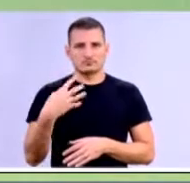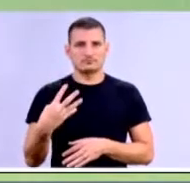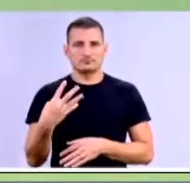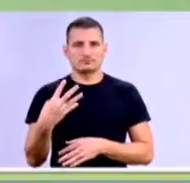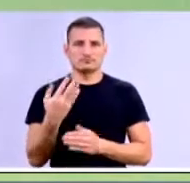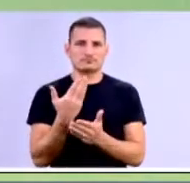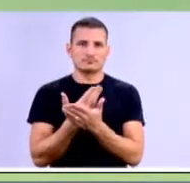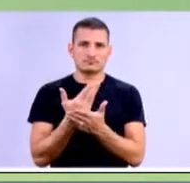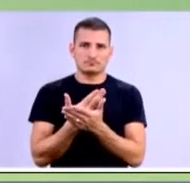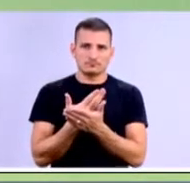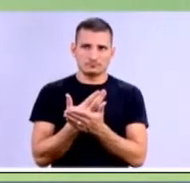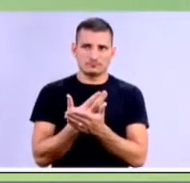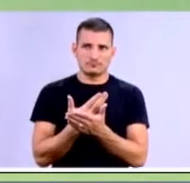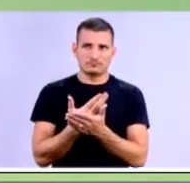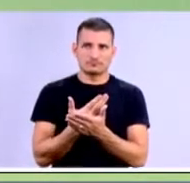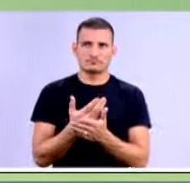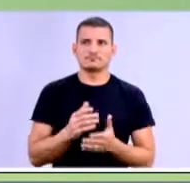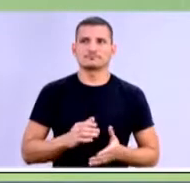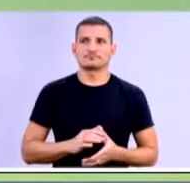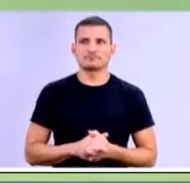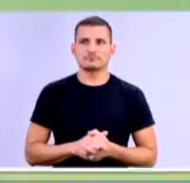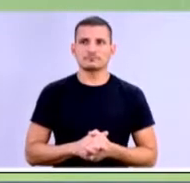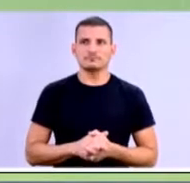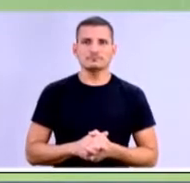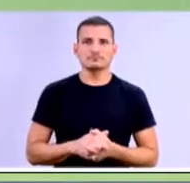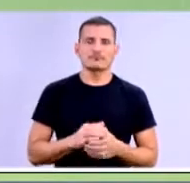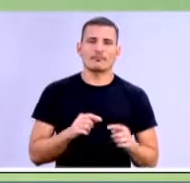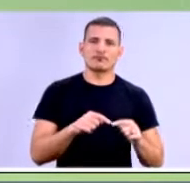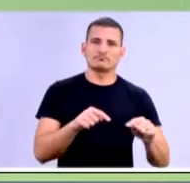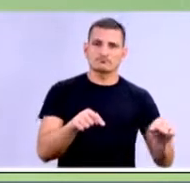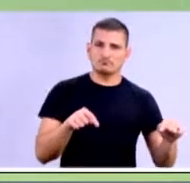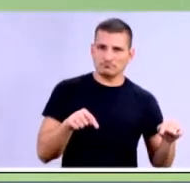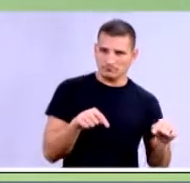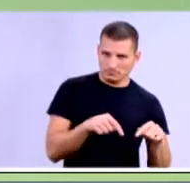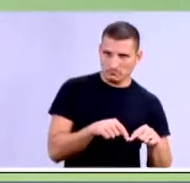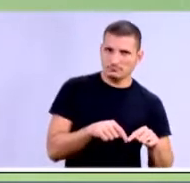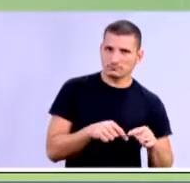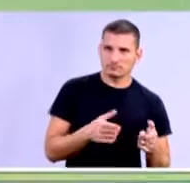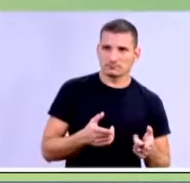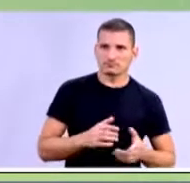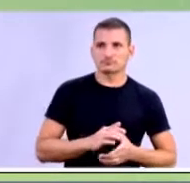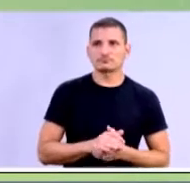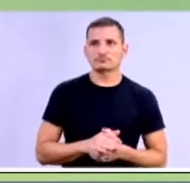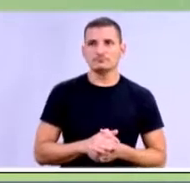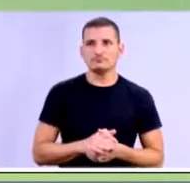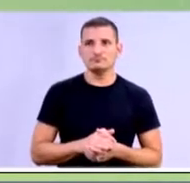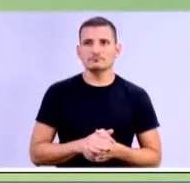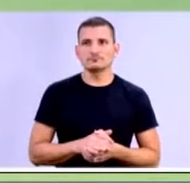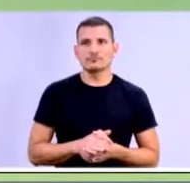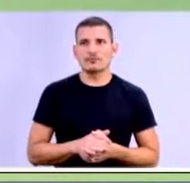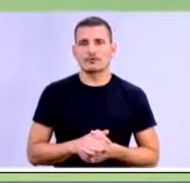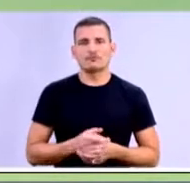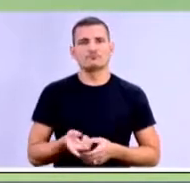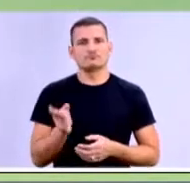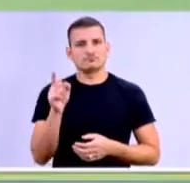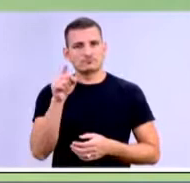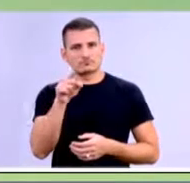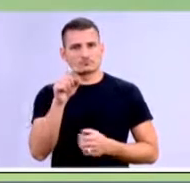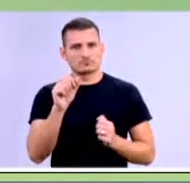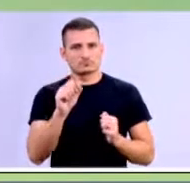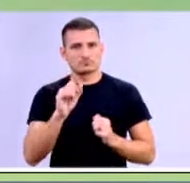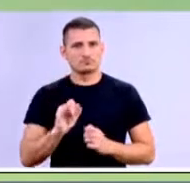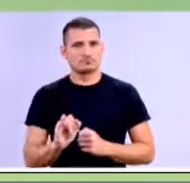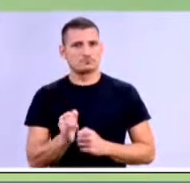horas diárias dos dias úteis, como em sala de aula, né? Para que você possa aproveitar bem